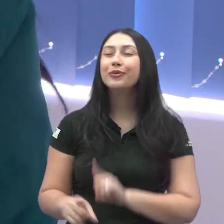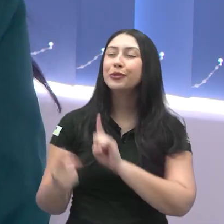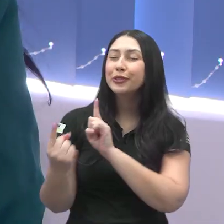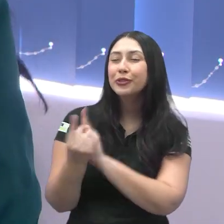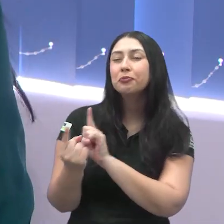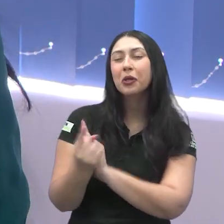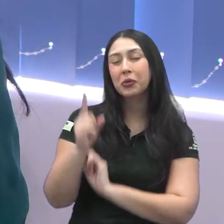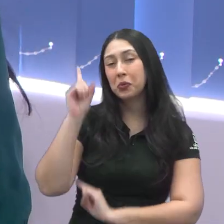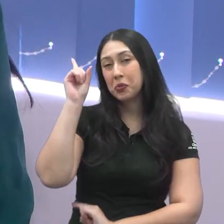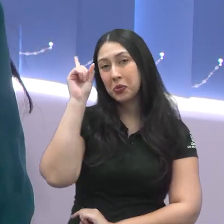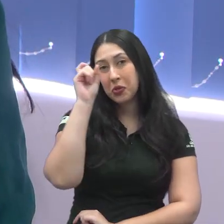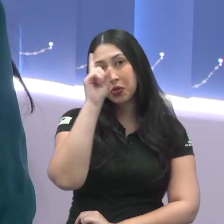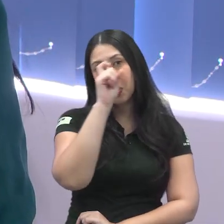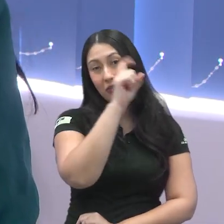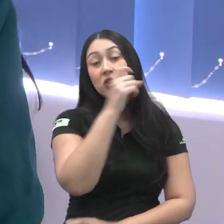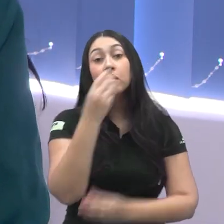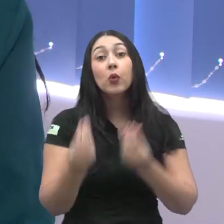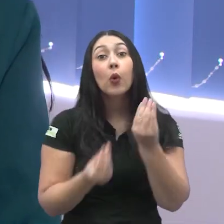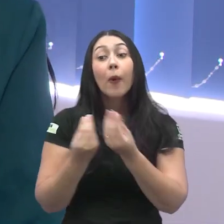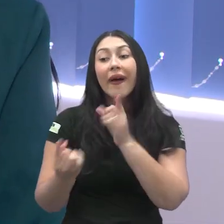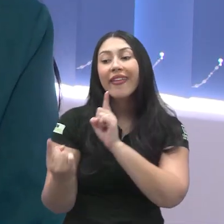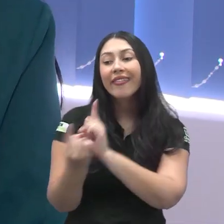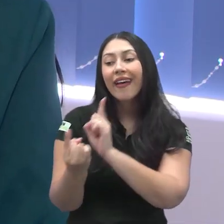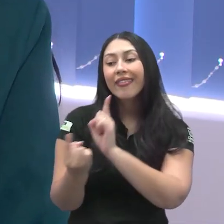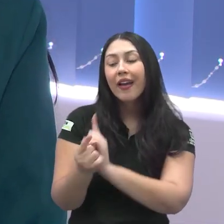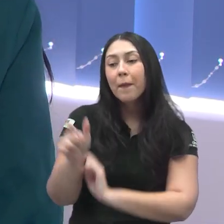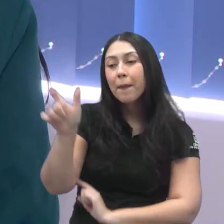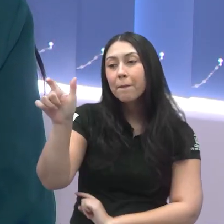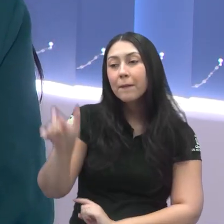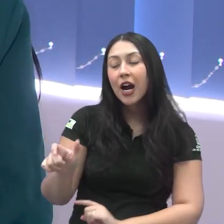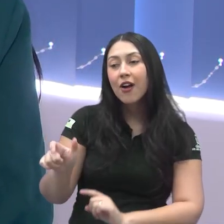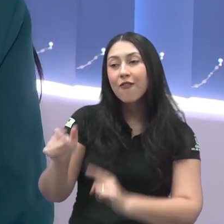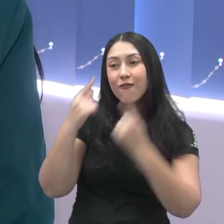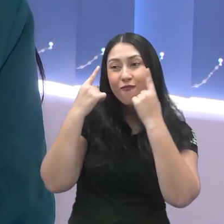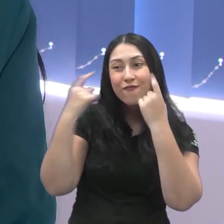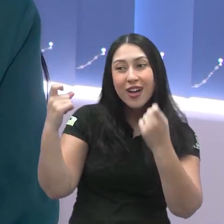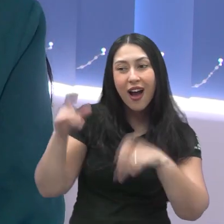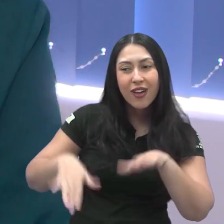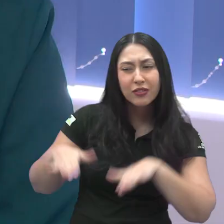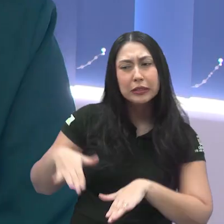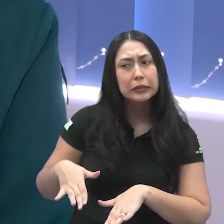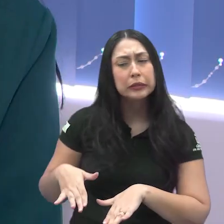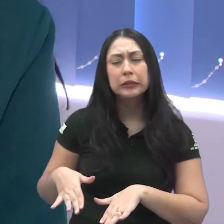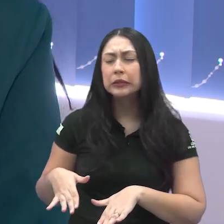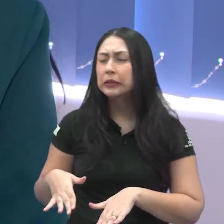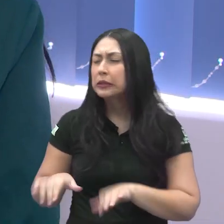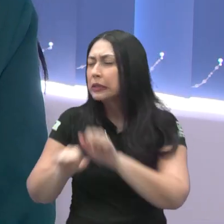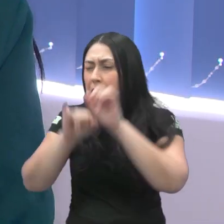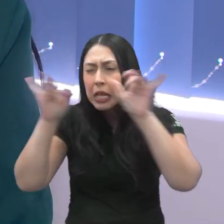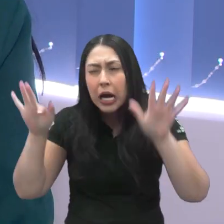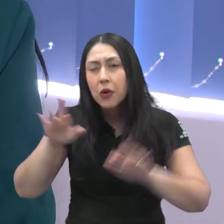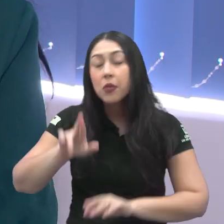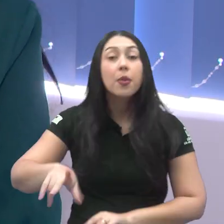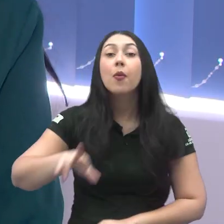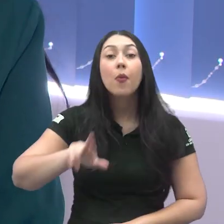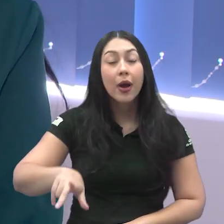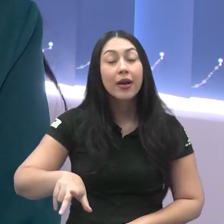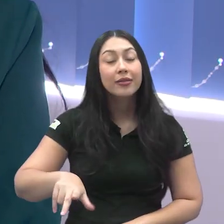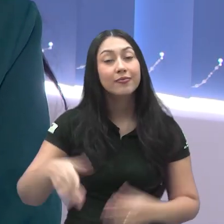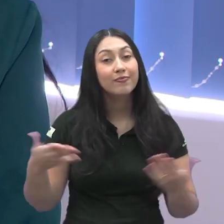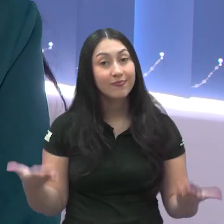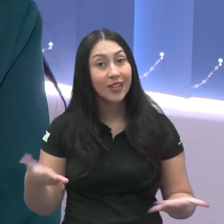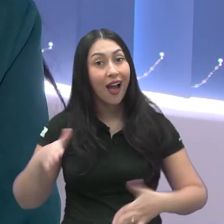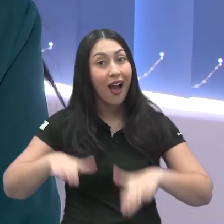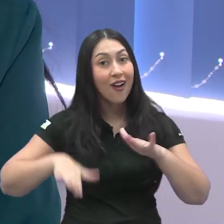é a complexidade desse atendimento. Para você atender uma vítima de violência, nem sempre os sinais eles são claros. E